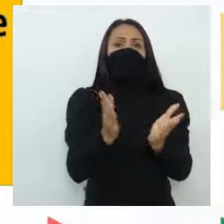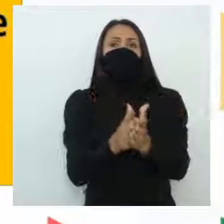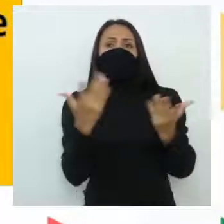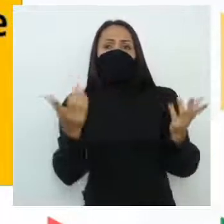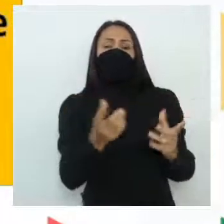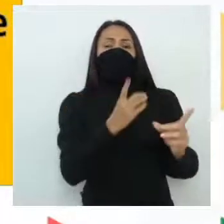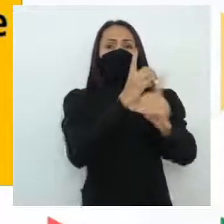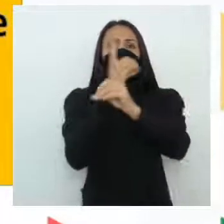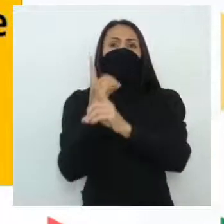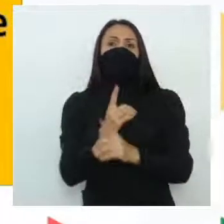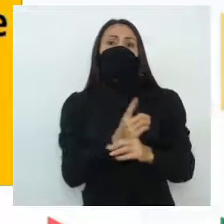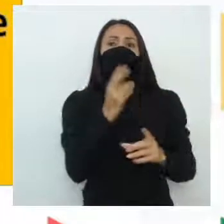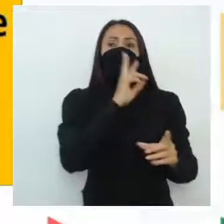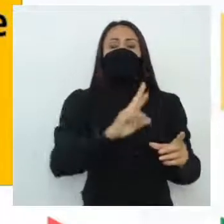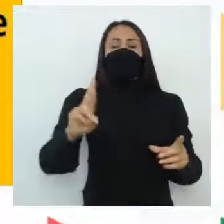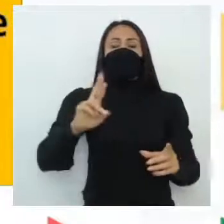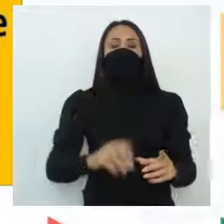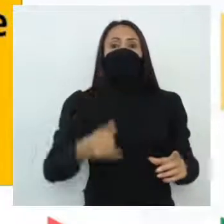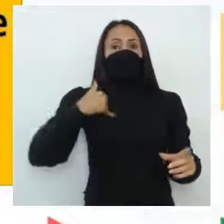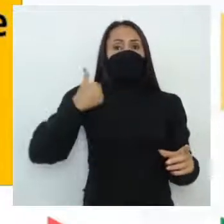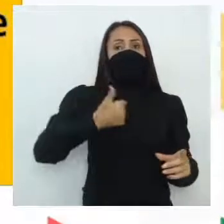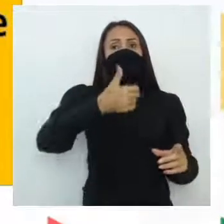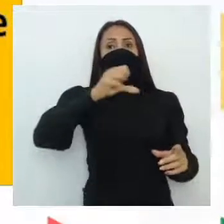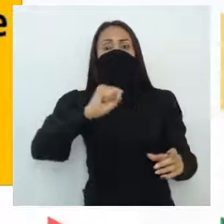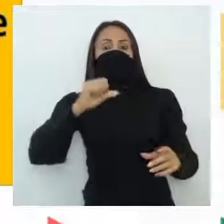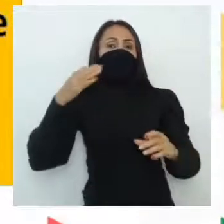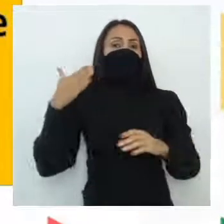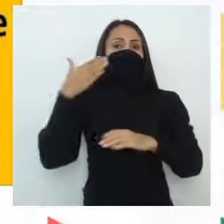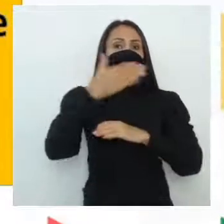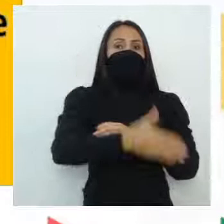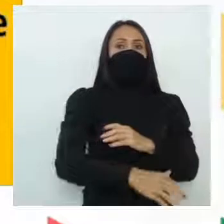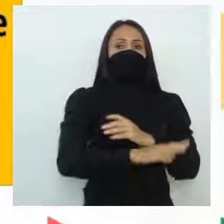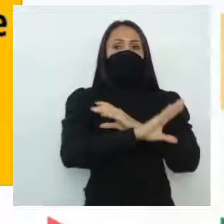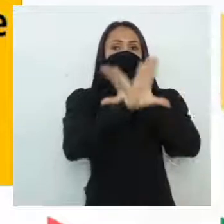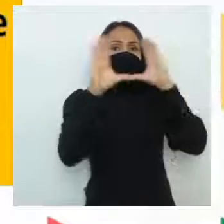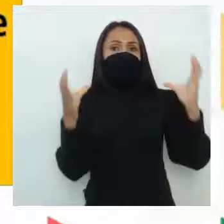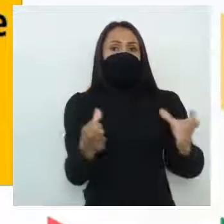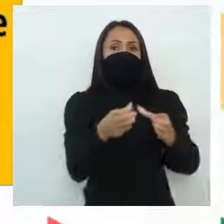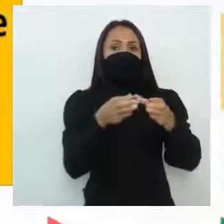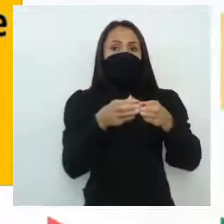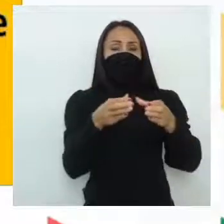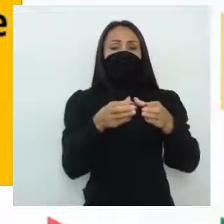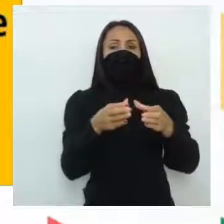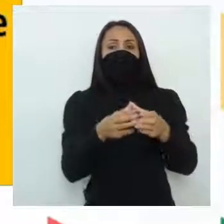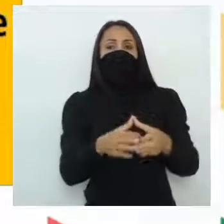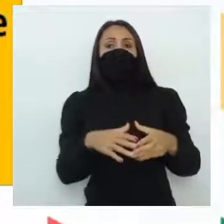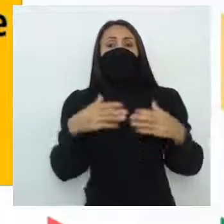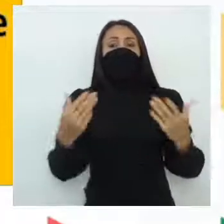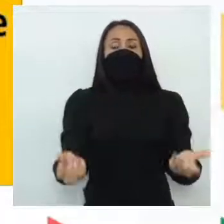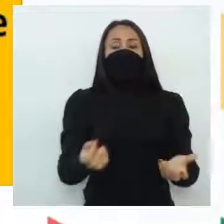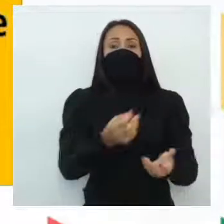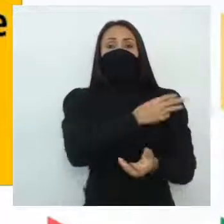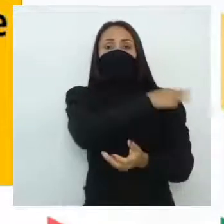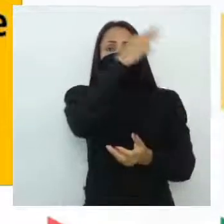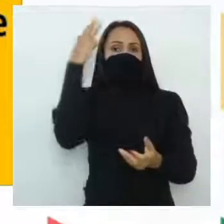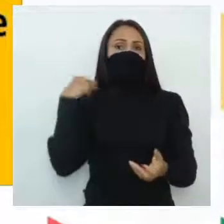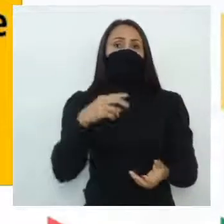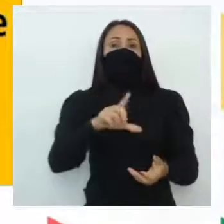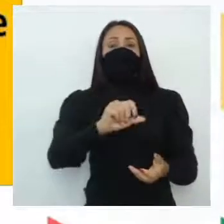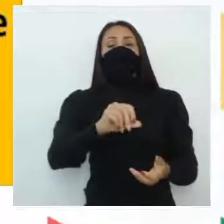Com 18 anos, entrou para a congregação das Irmãs de Nossa Senhora do